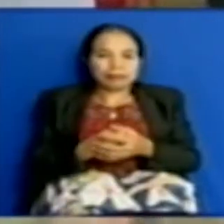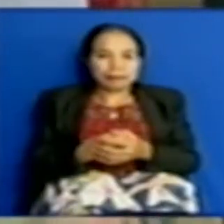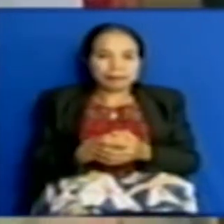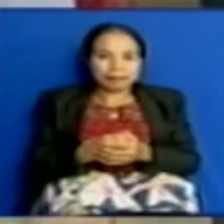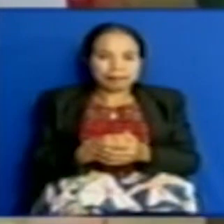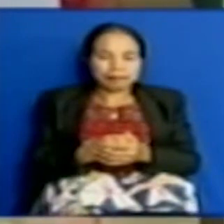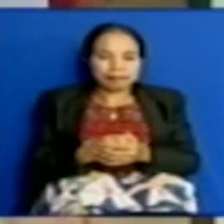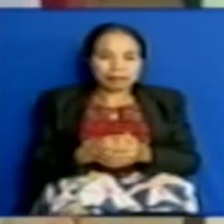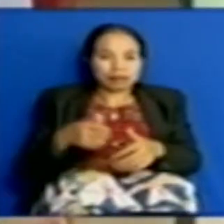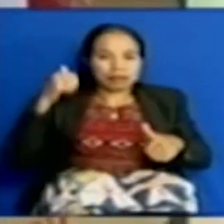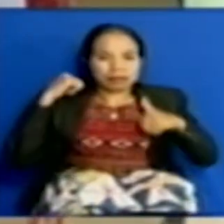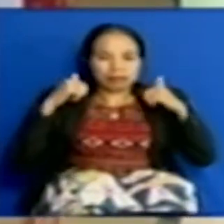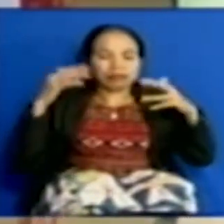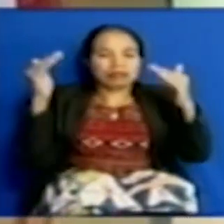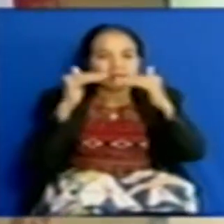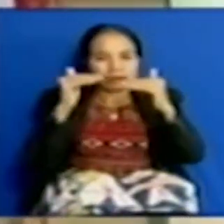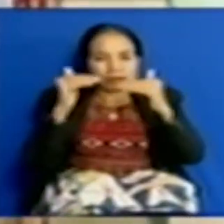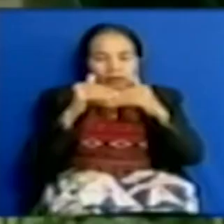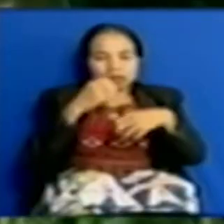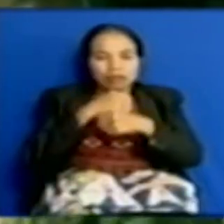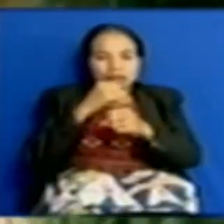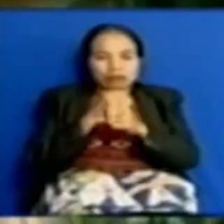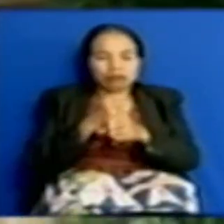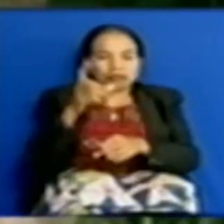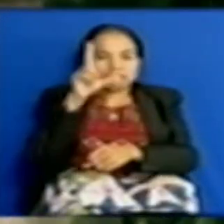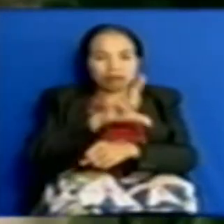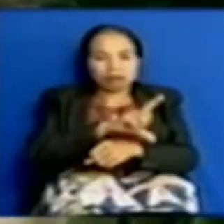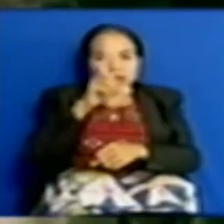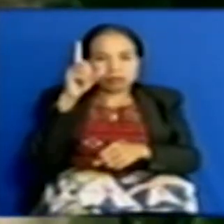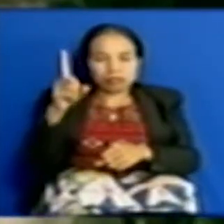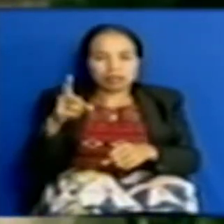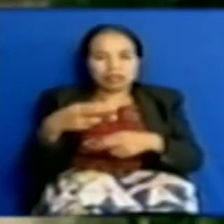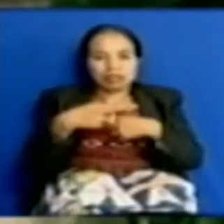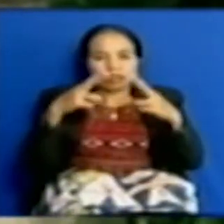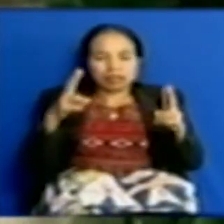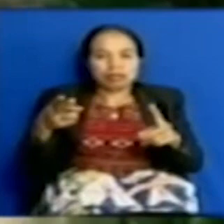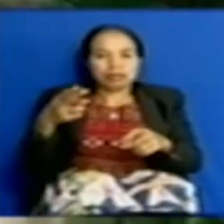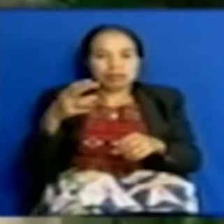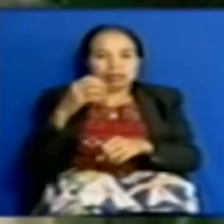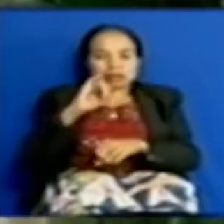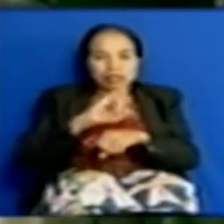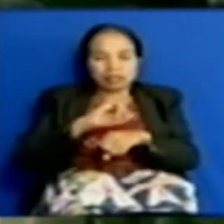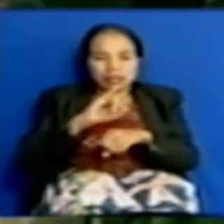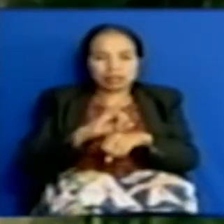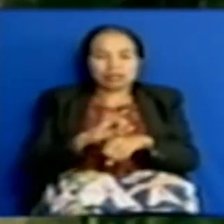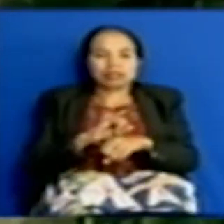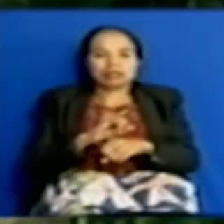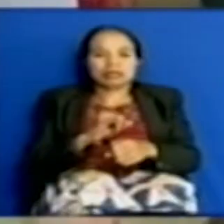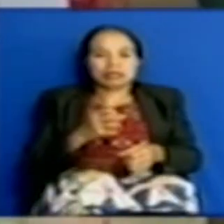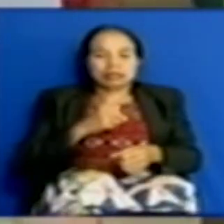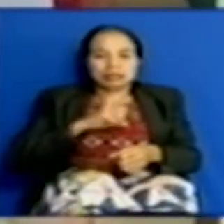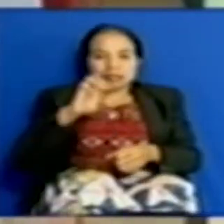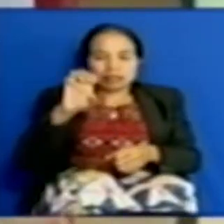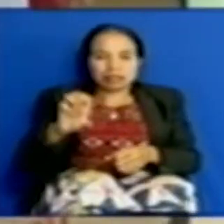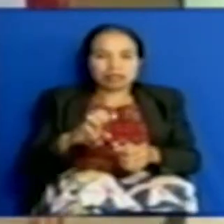Entretanto, atividade de seminário ne halau durante lorong ida e a salão igreja Nossa Senhora Assunção Same